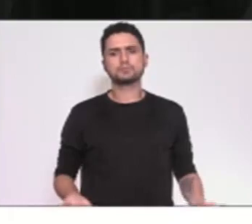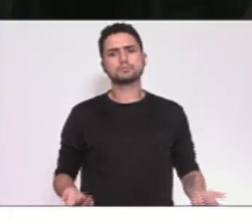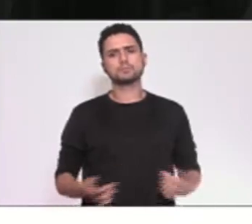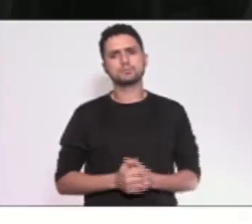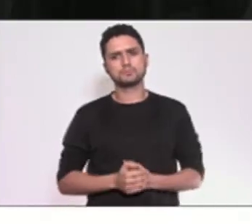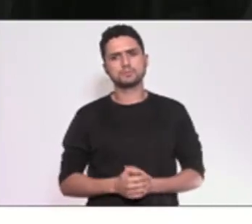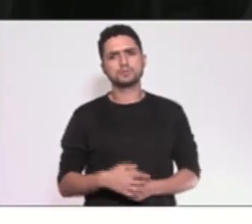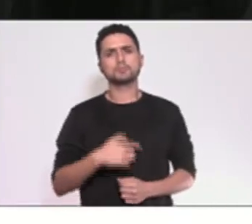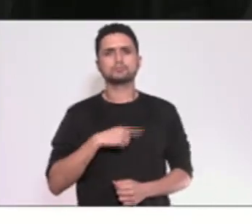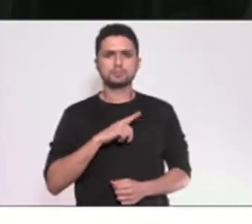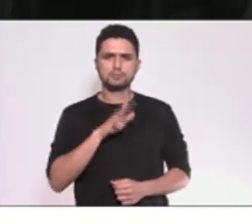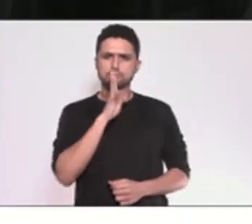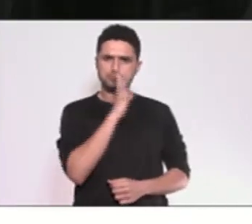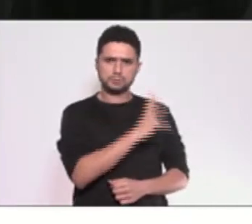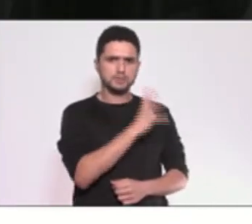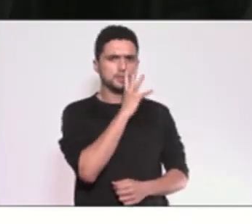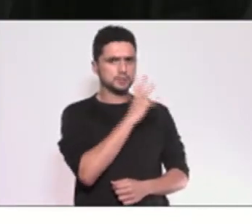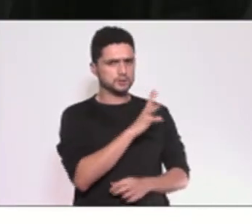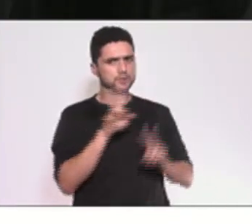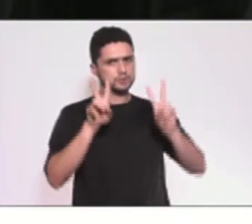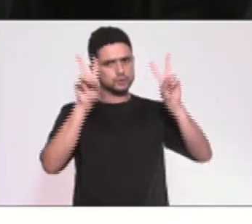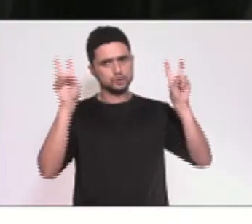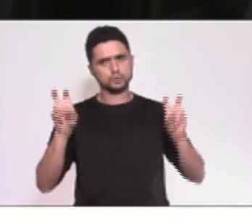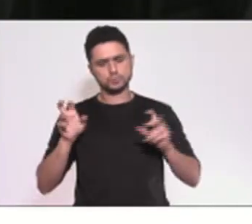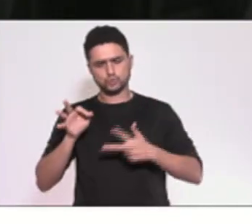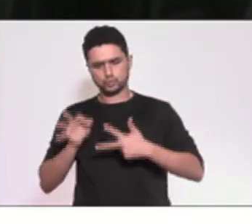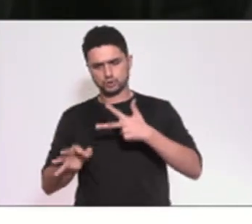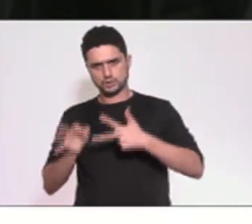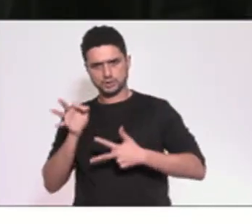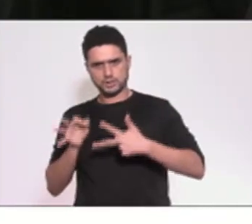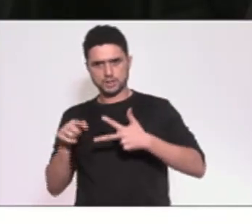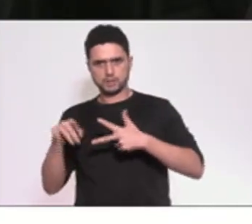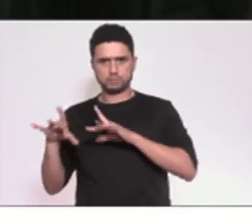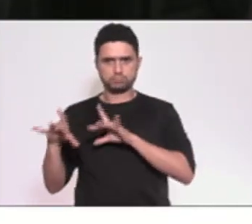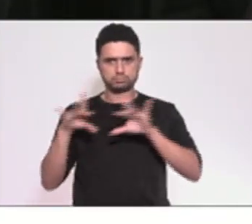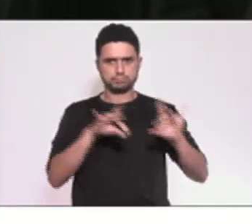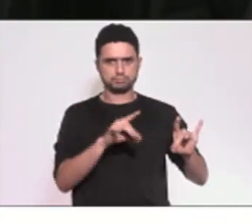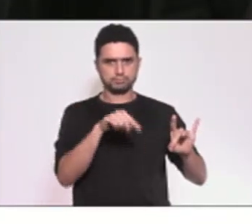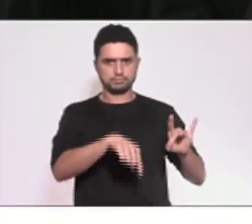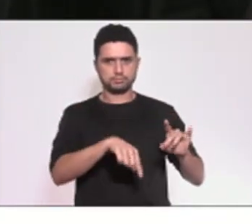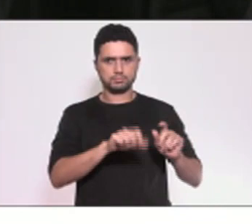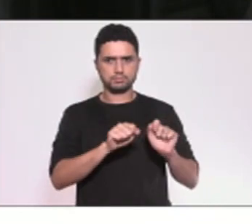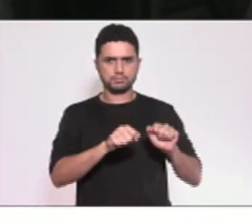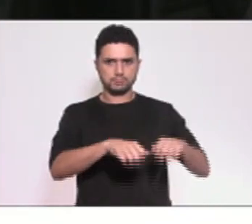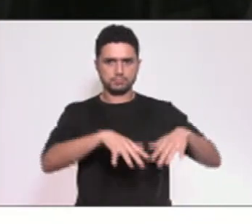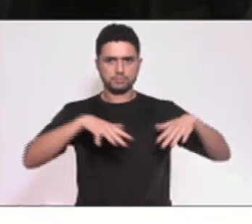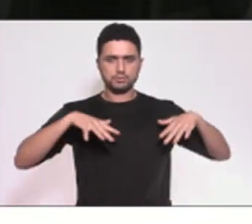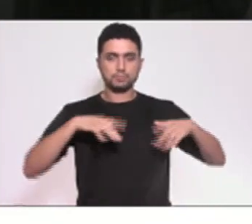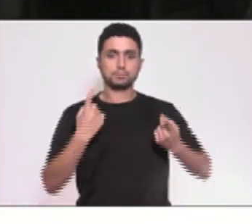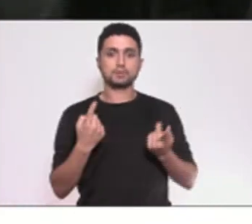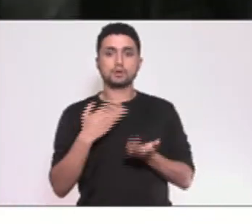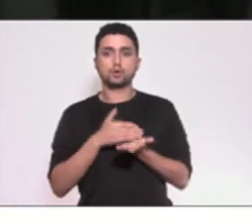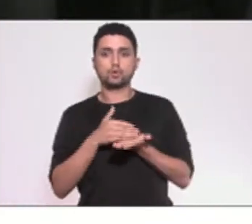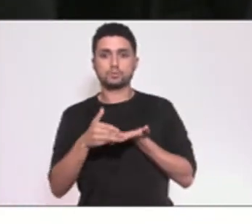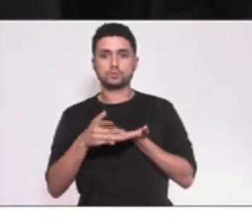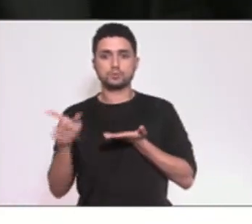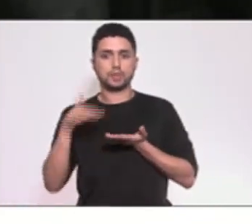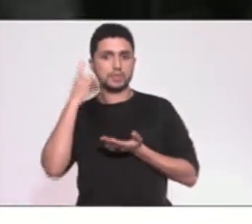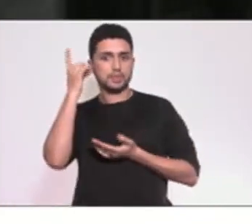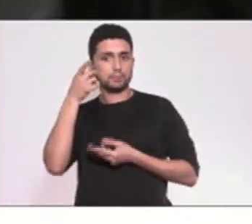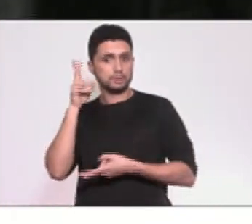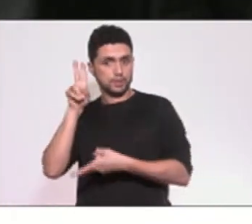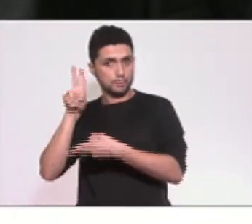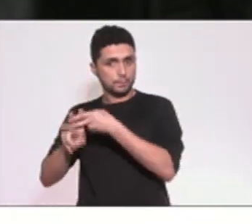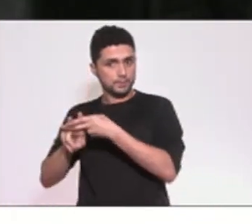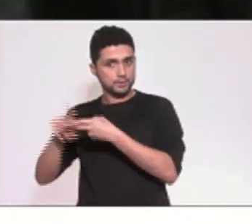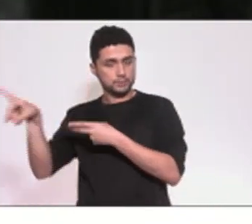críticas com a forma que o judiciário encaminhou essa questão aqui para o parlamento. Tudo começou com a diplomação dos deputados presos feita pelo